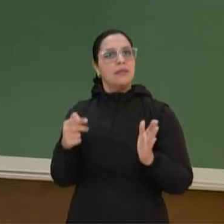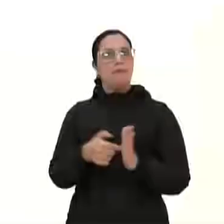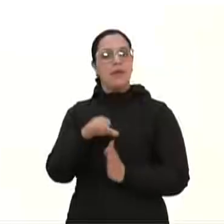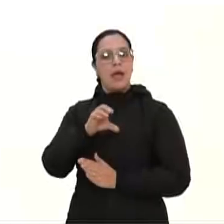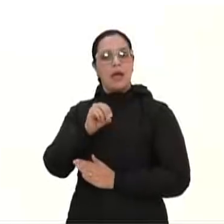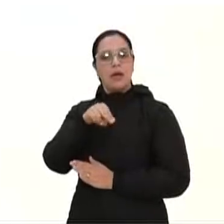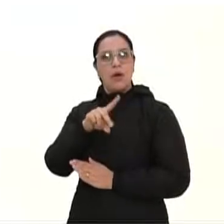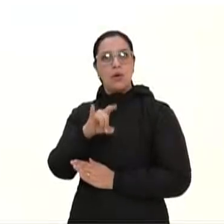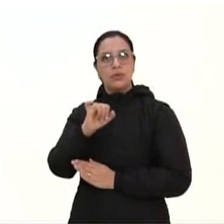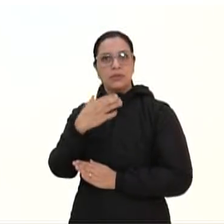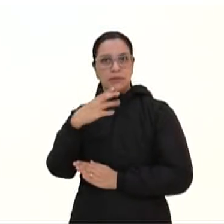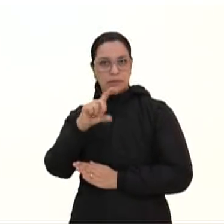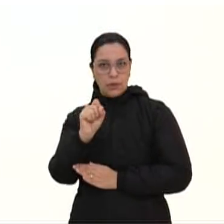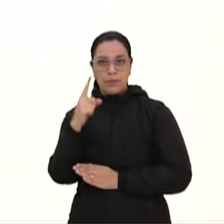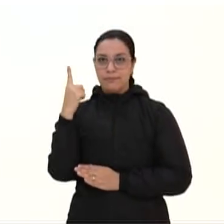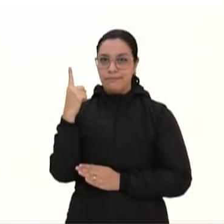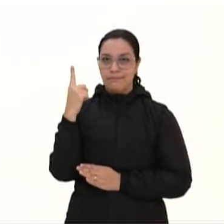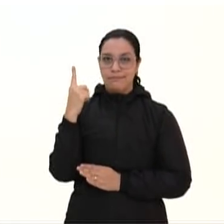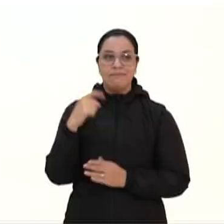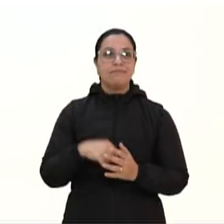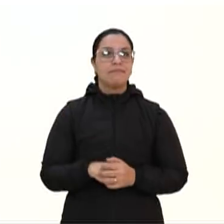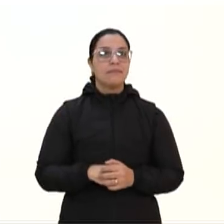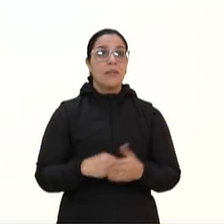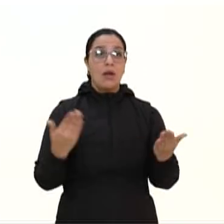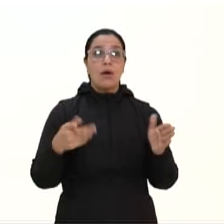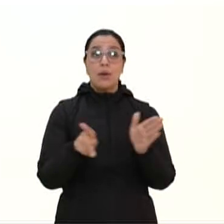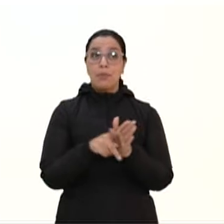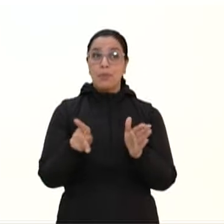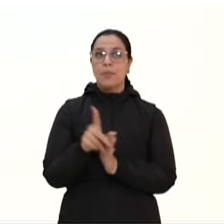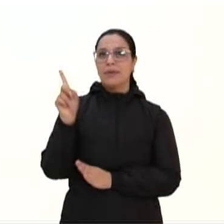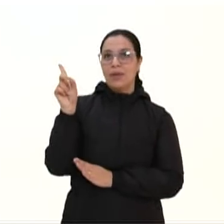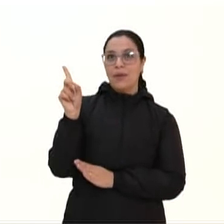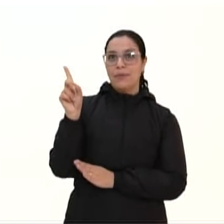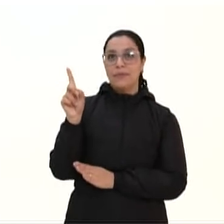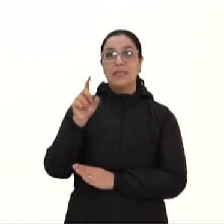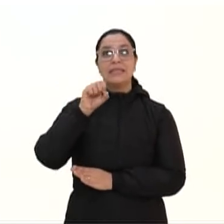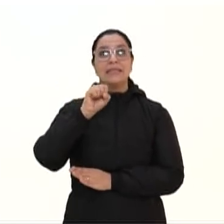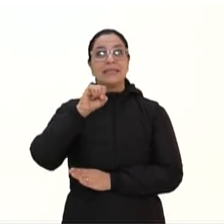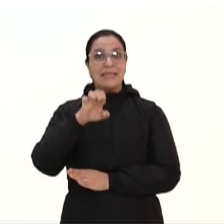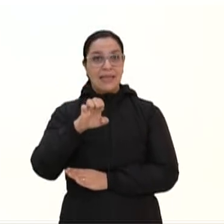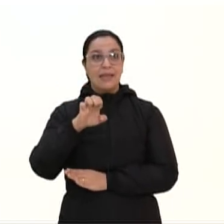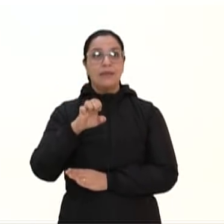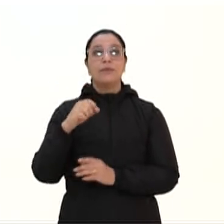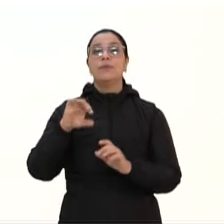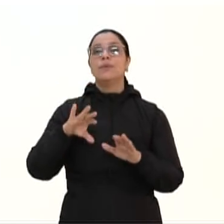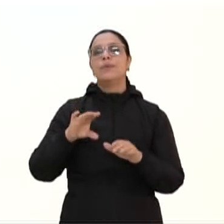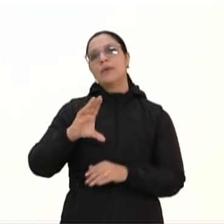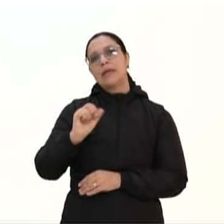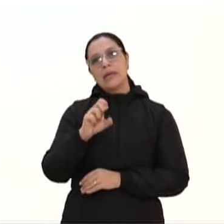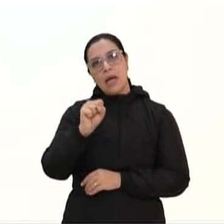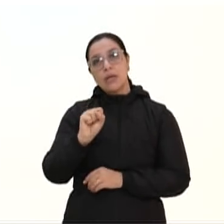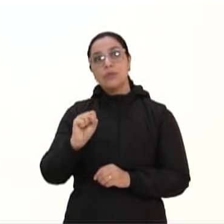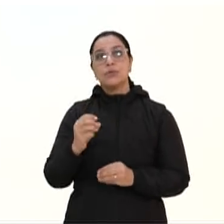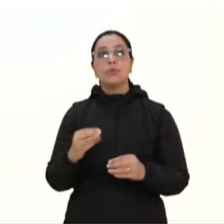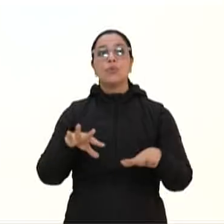que indica uma hipótese. É bem fácil de definir ou